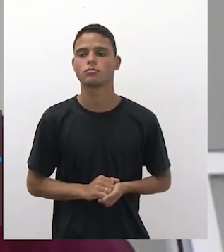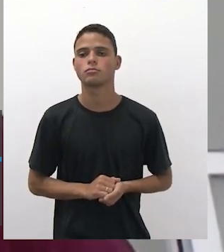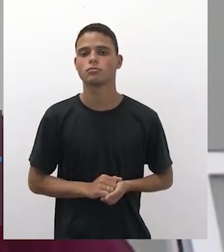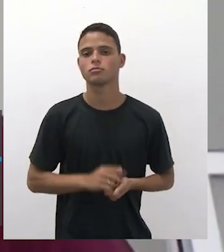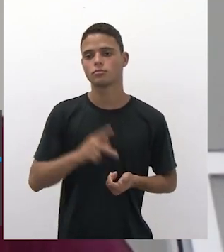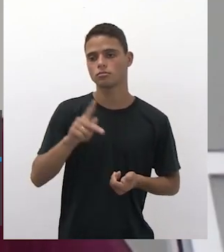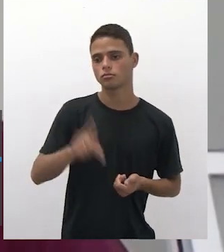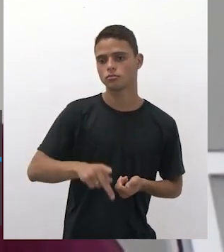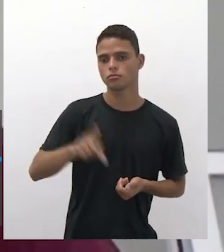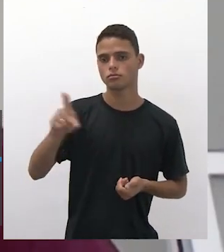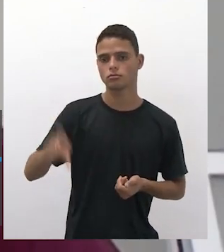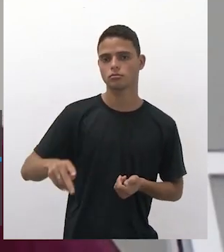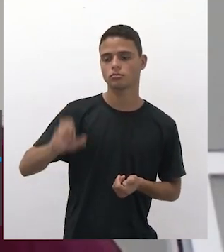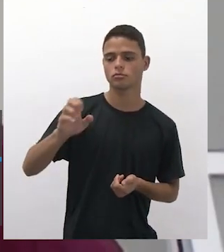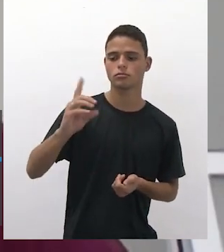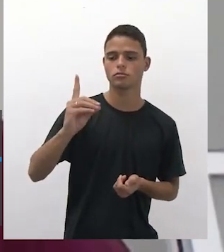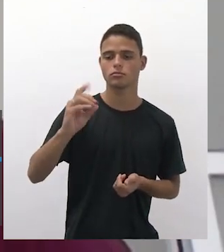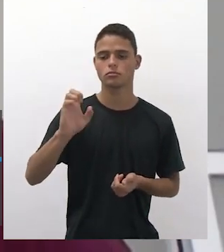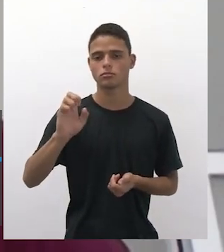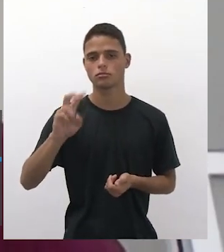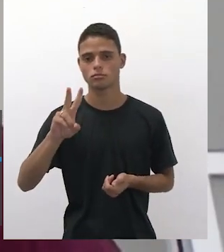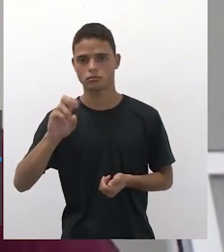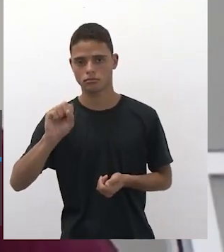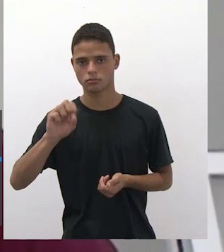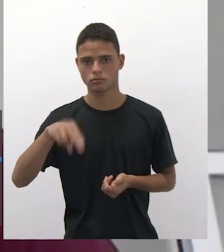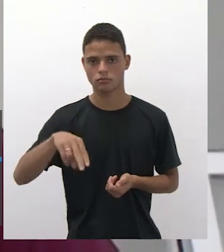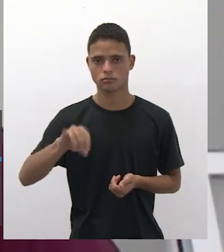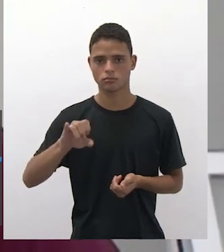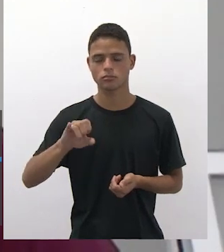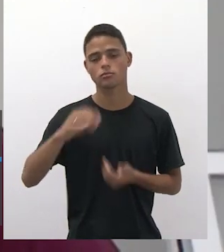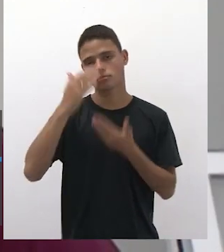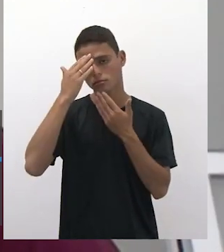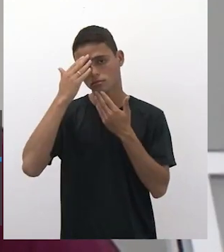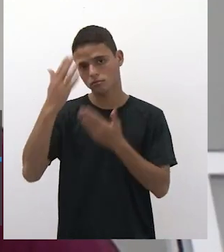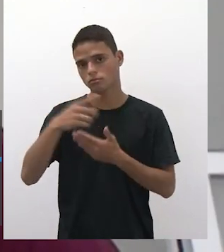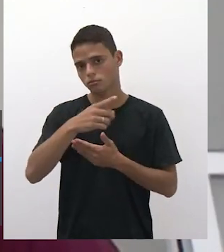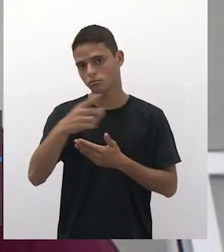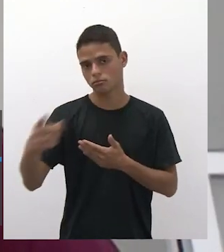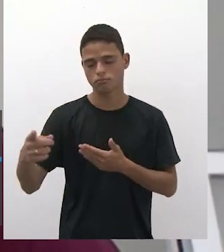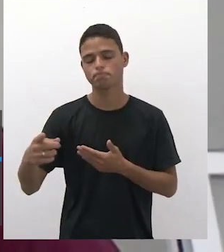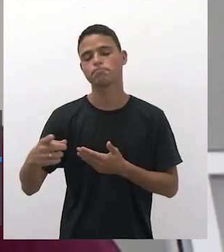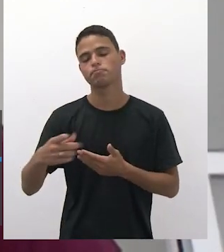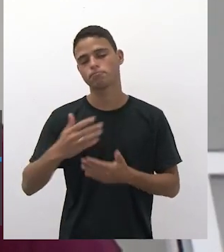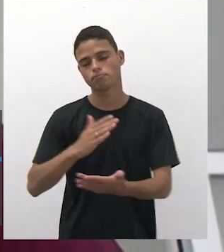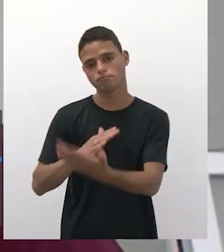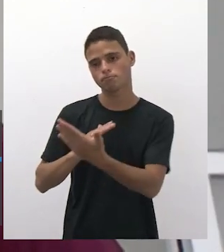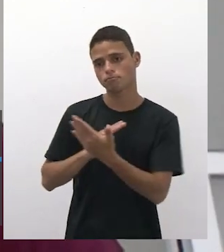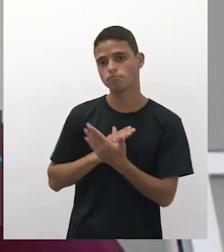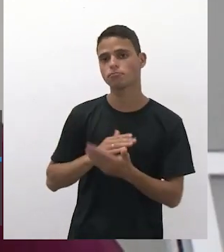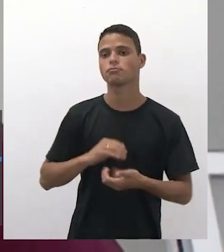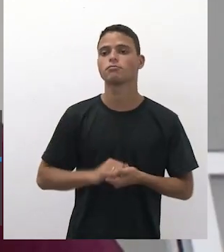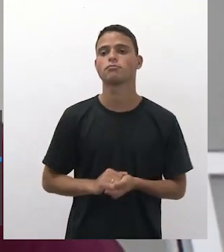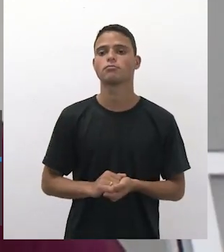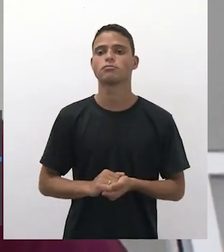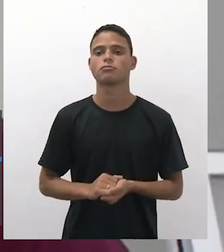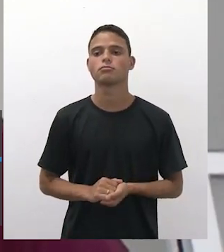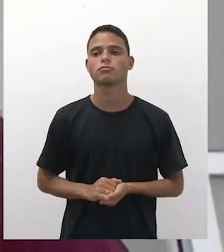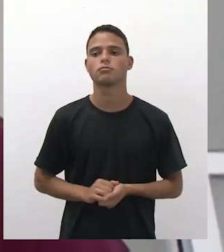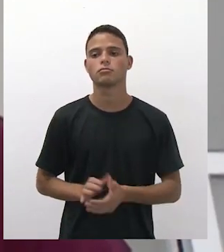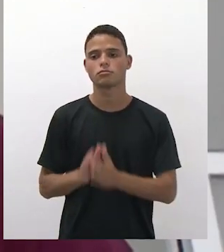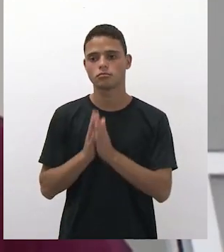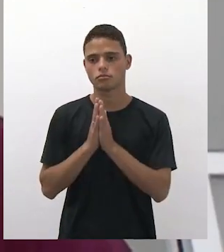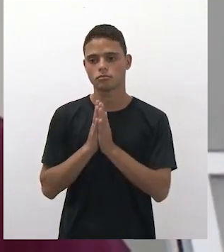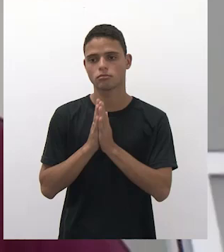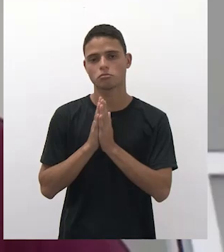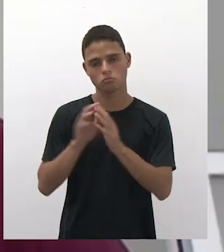Professora Edivane, muito obrigado pela sua generosidade. Por favor, você pode